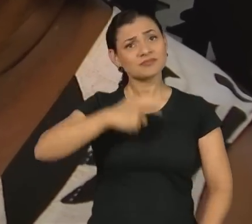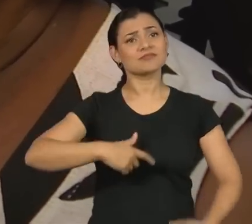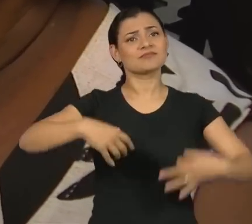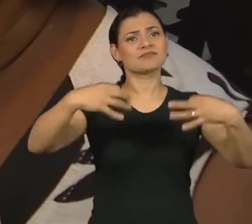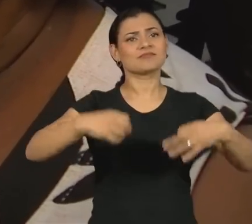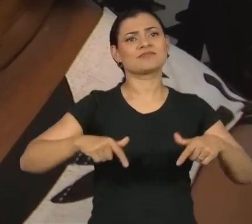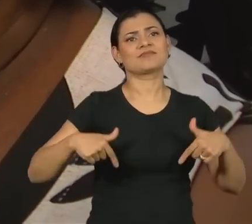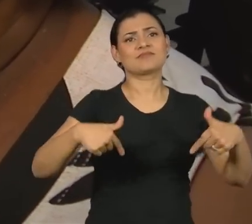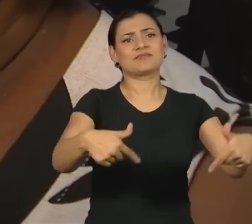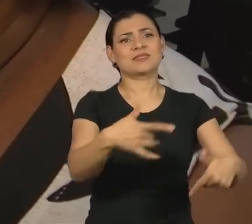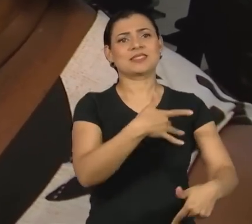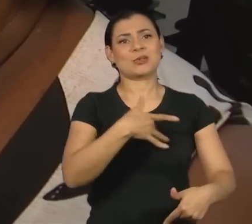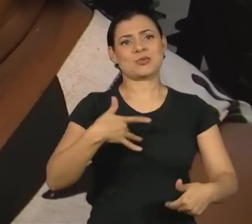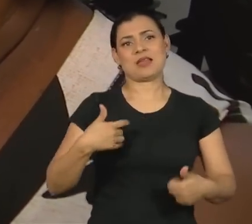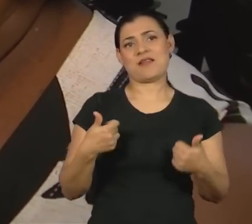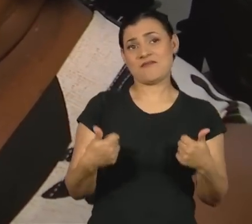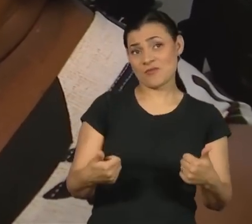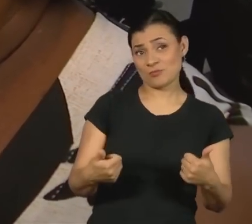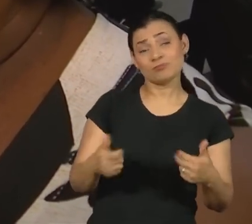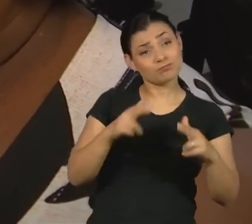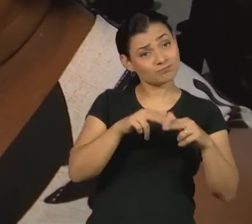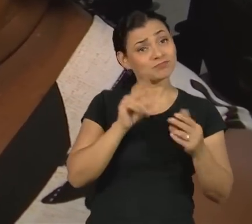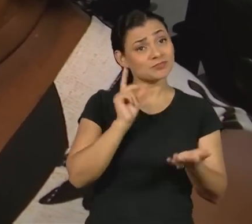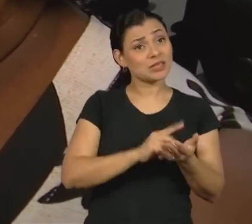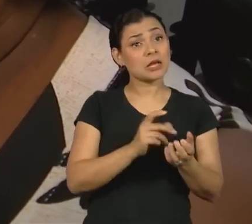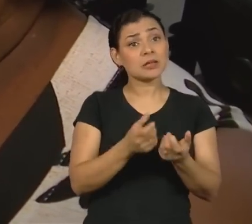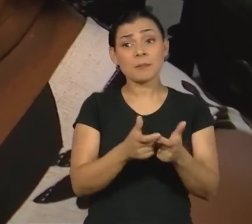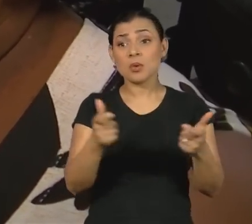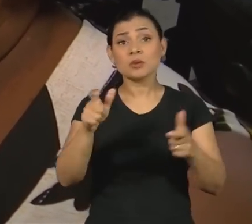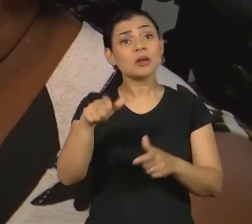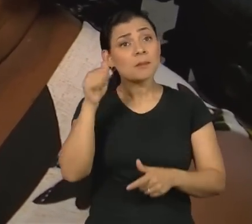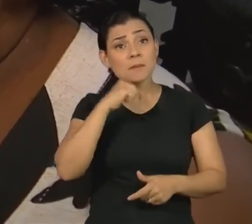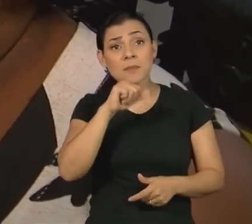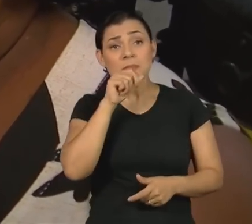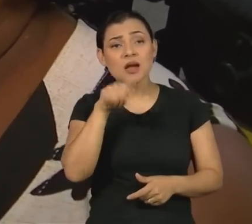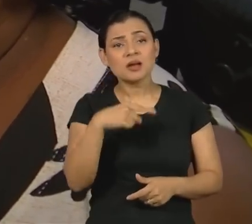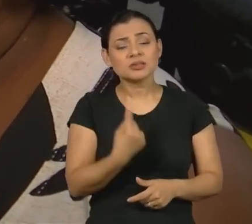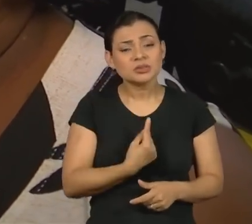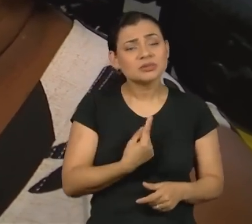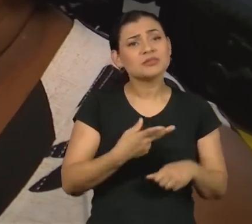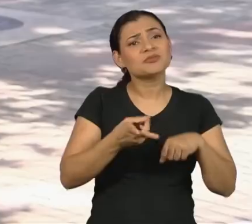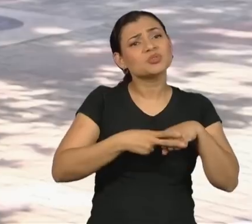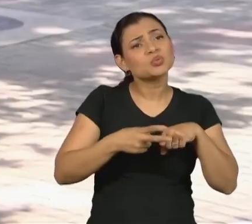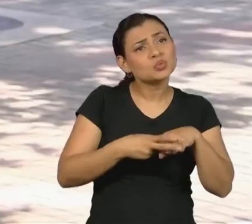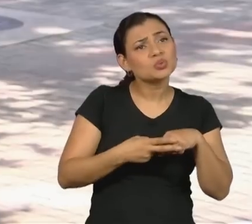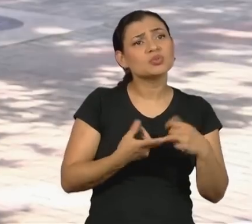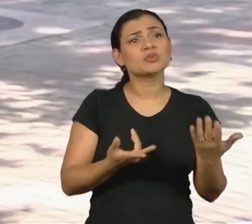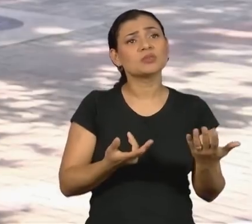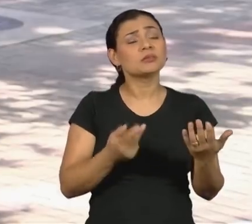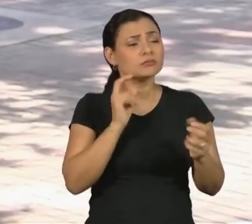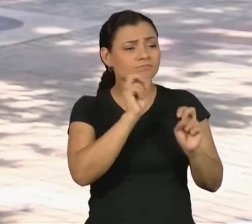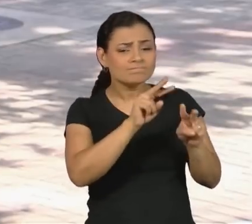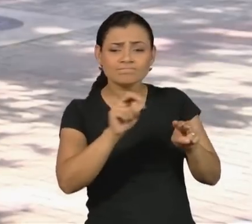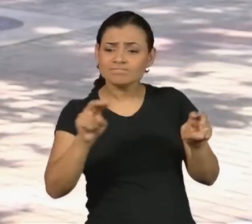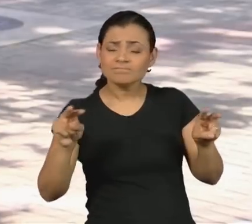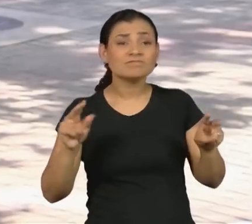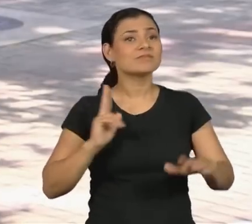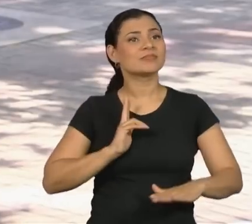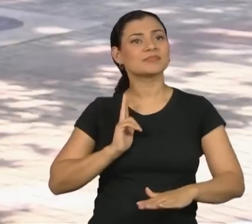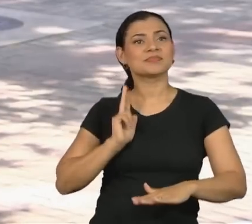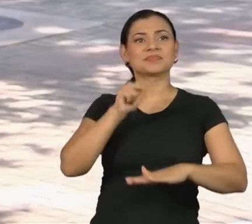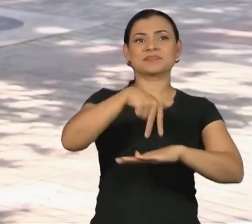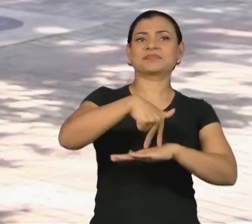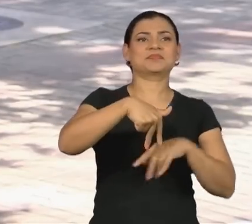ativo e saudável. As mulheres aqui, muitas mães solos, muitas senhoras viúvas, e esse protagonismo para elas